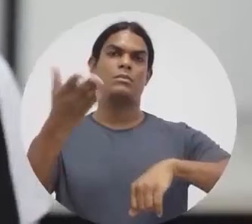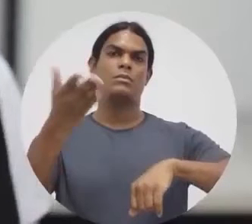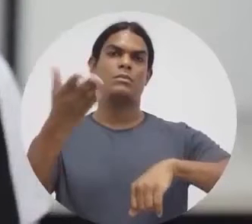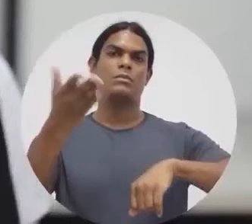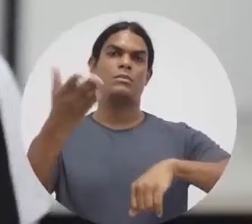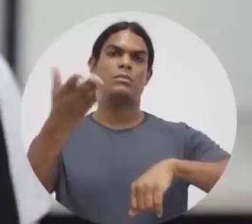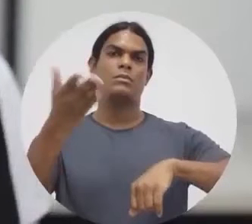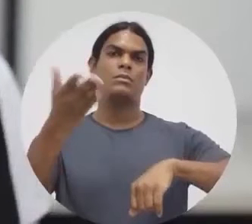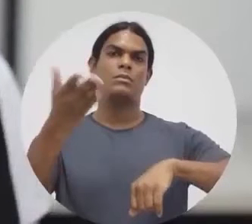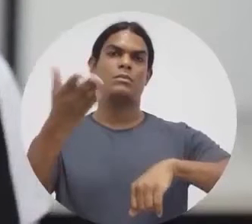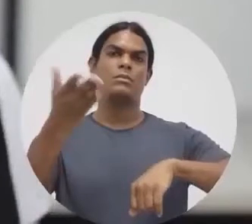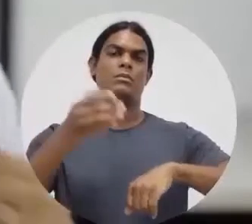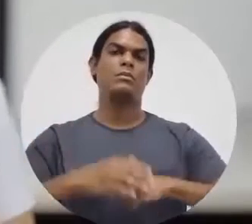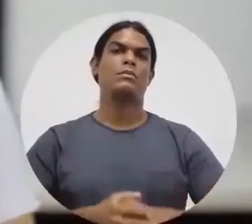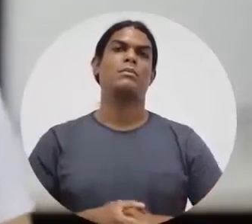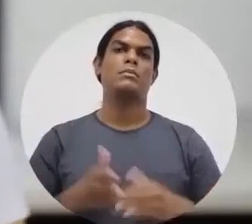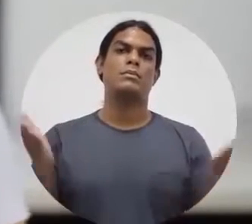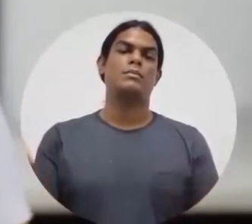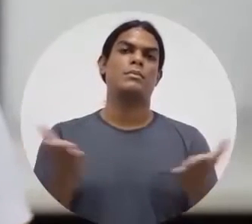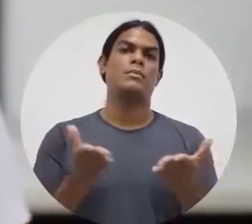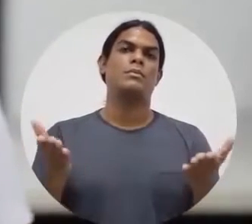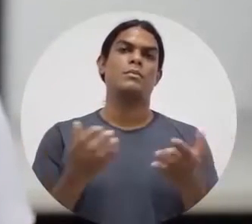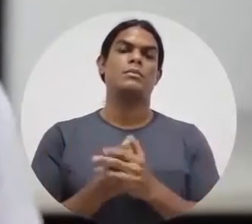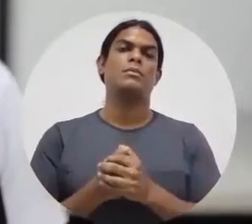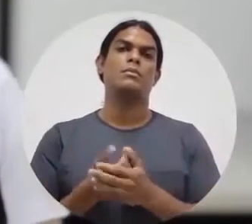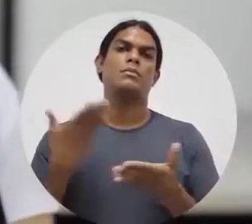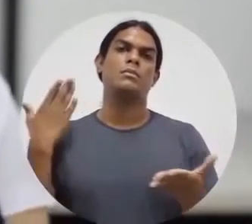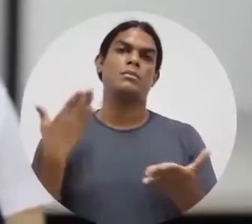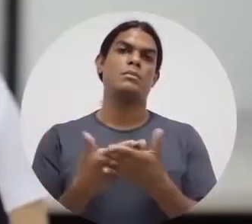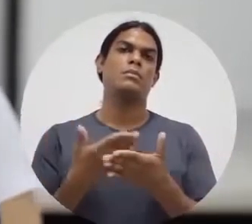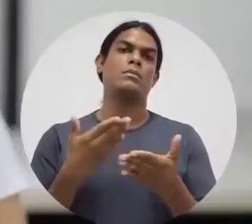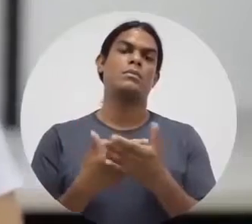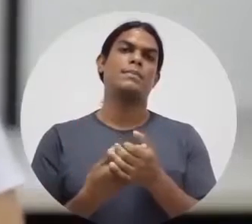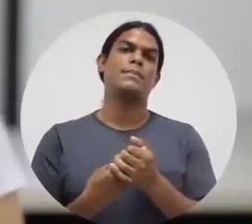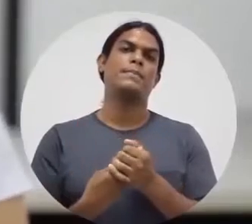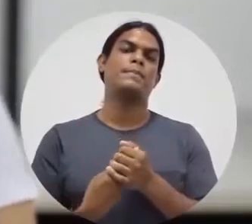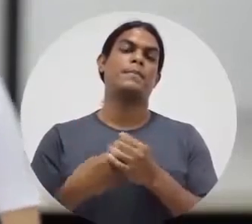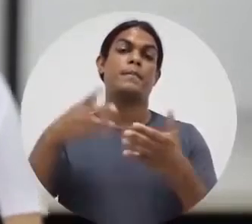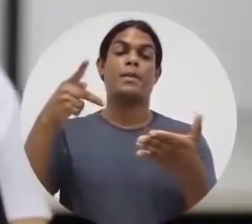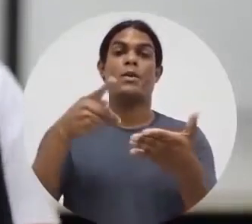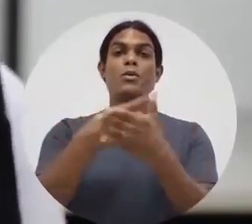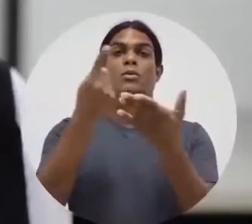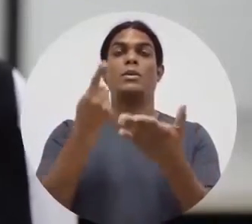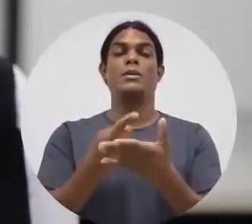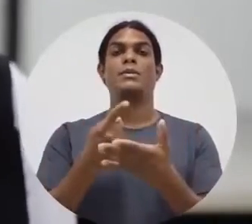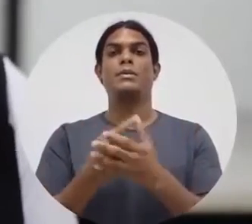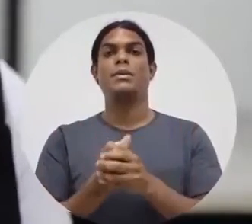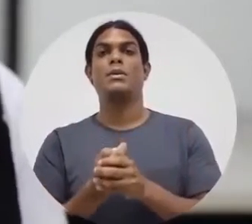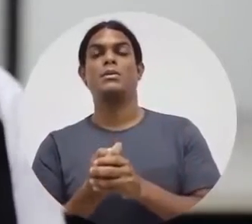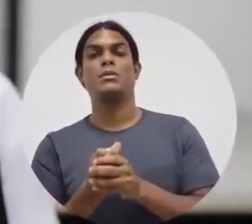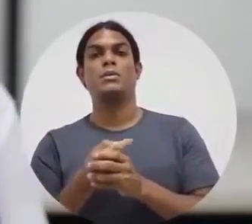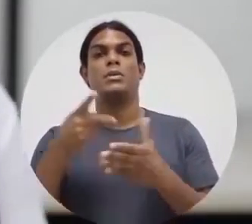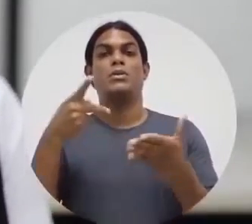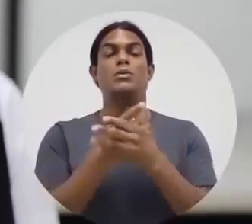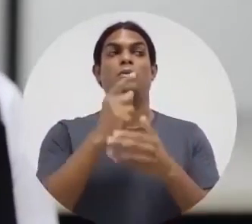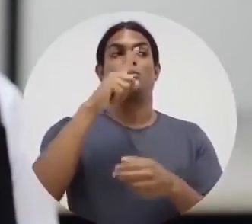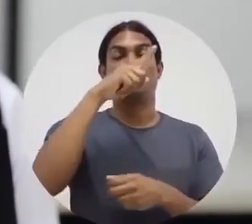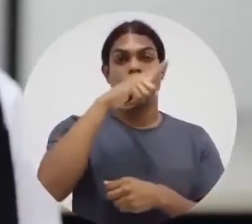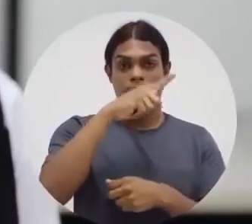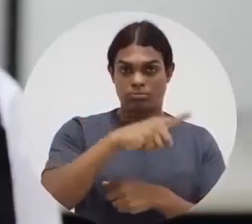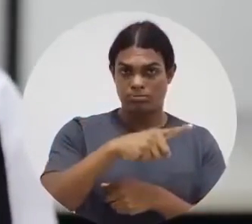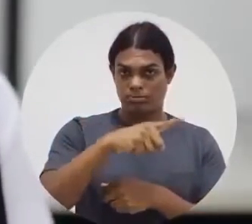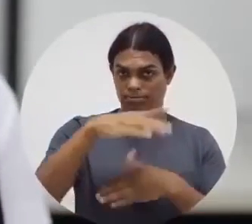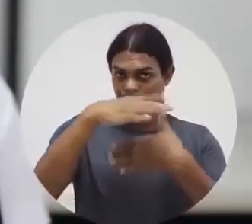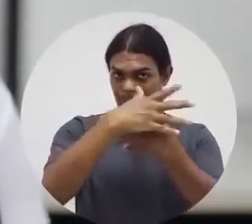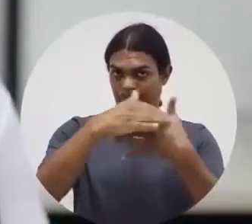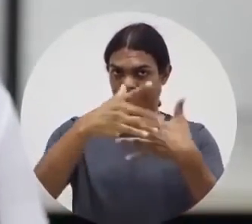youtube.com/EAD Pernambuco. E aí, nesse vídeo de agora, eu queria falar com você sobre uma experiência não muito recente que aconteceu na cidade de